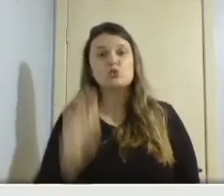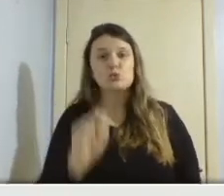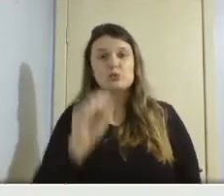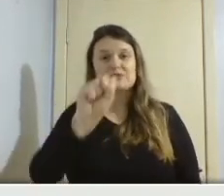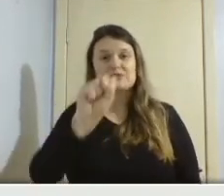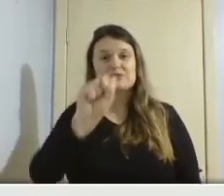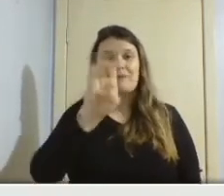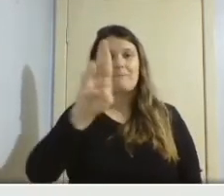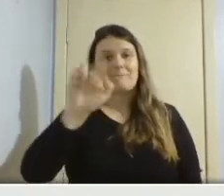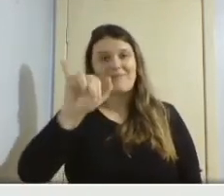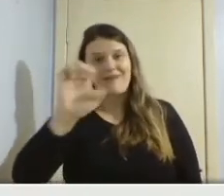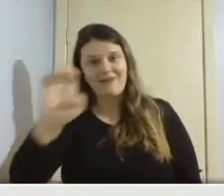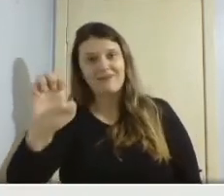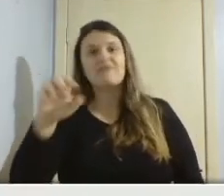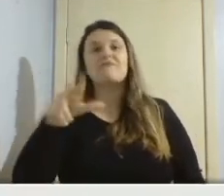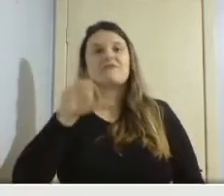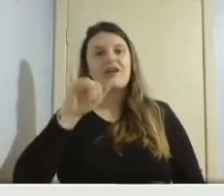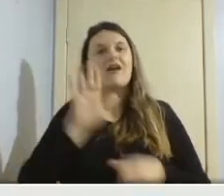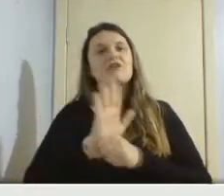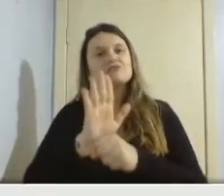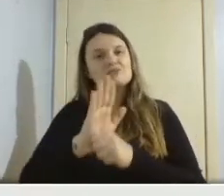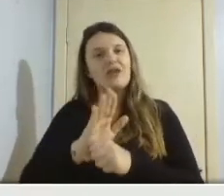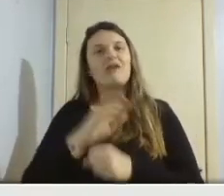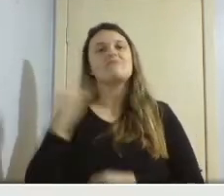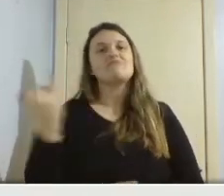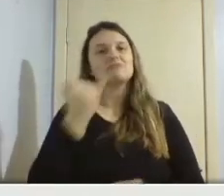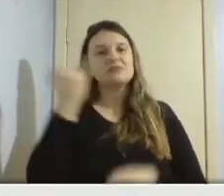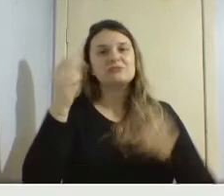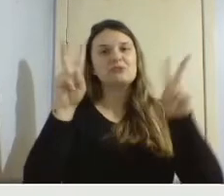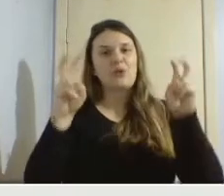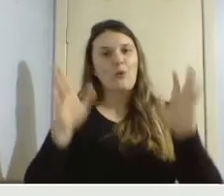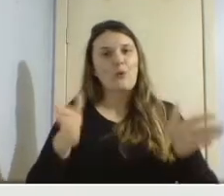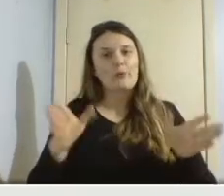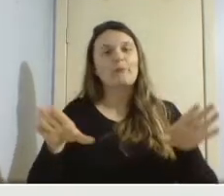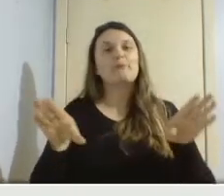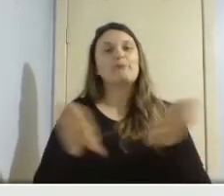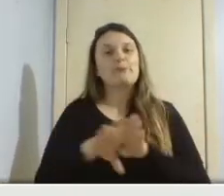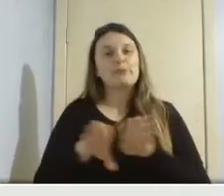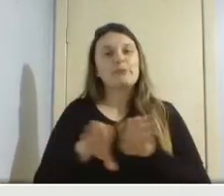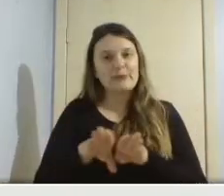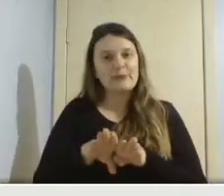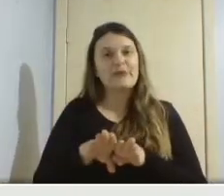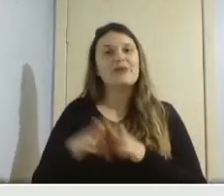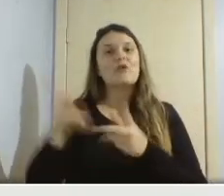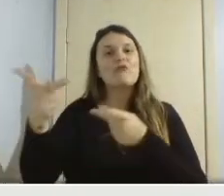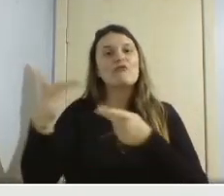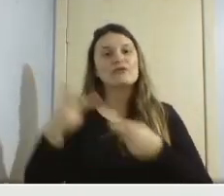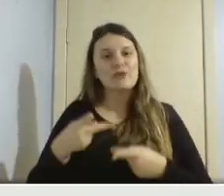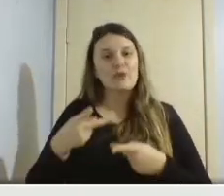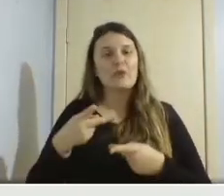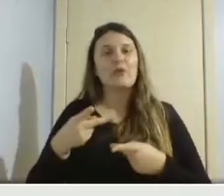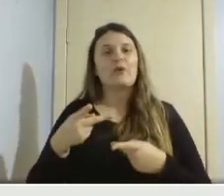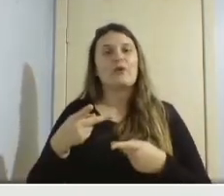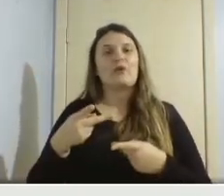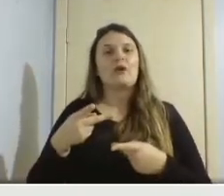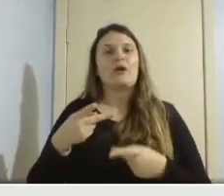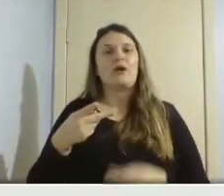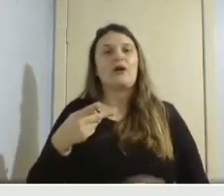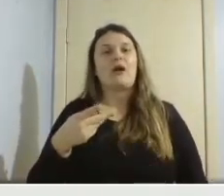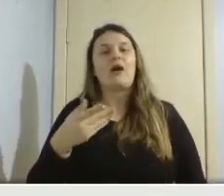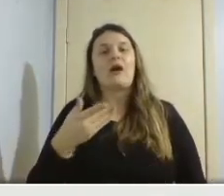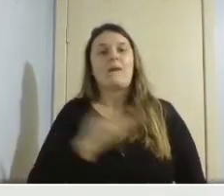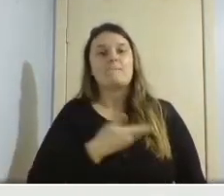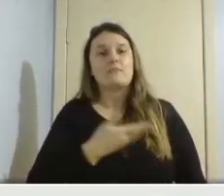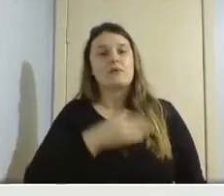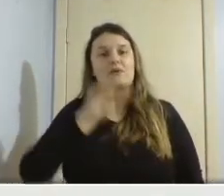nessa importante missão de hoje. Além dele também temos convidado o nosso colega Elisandro Ferreira,